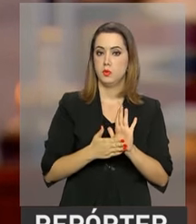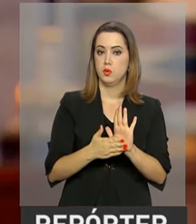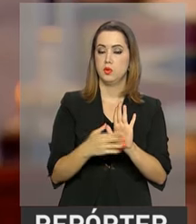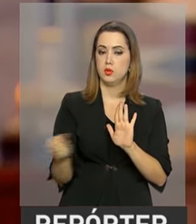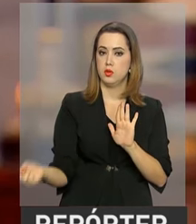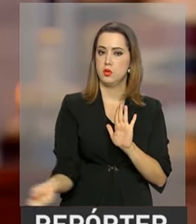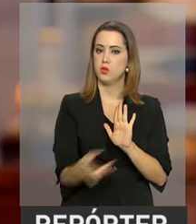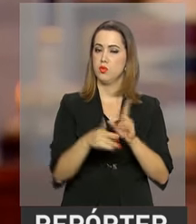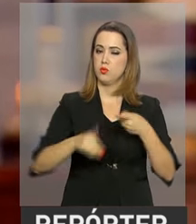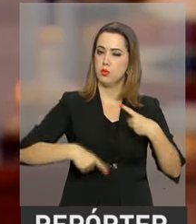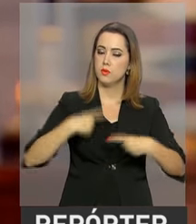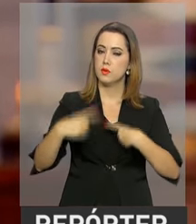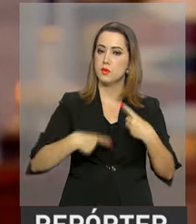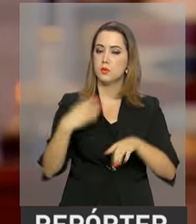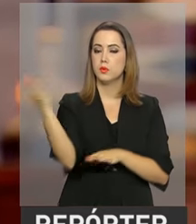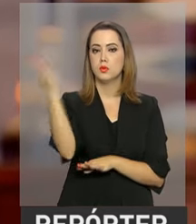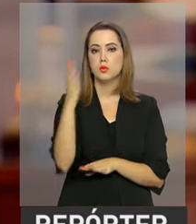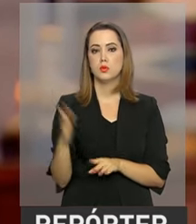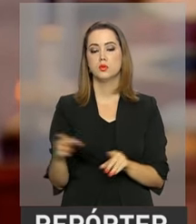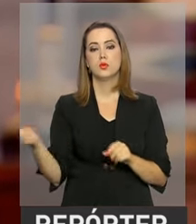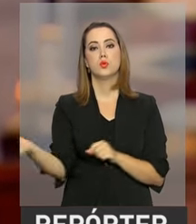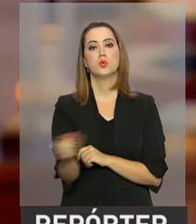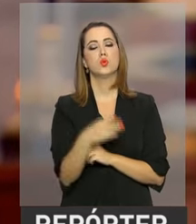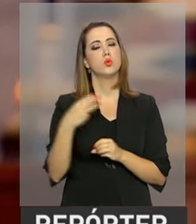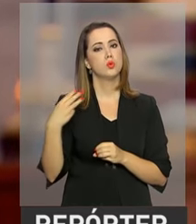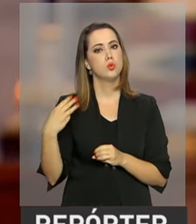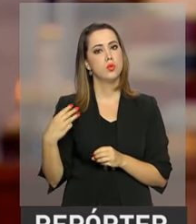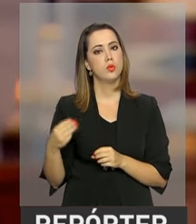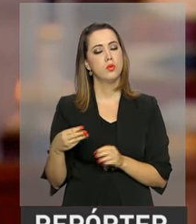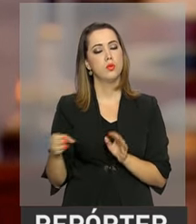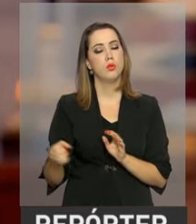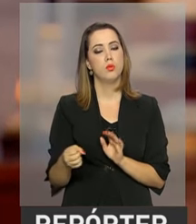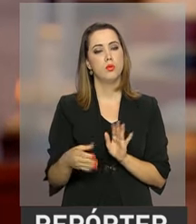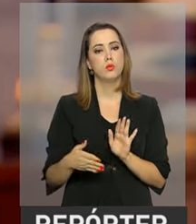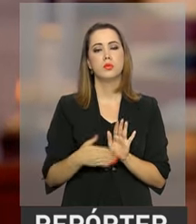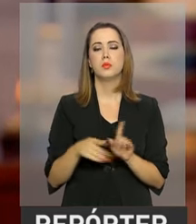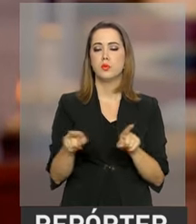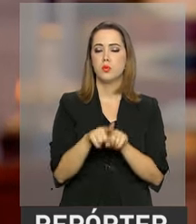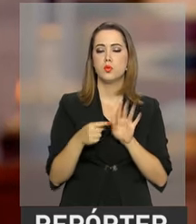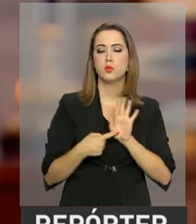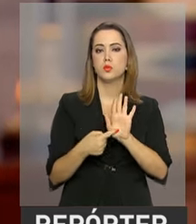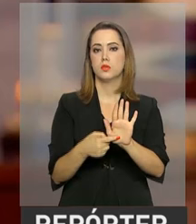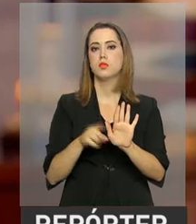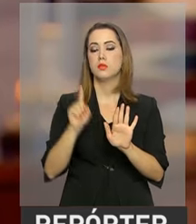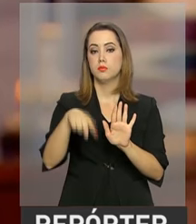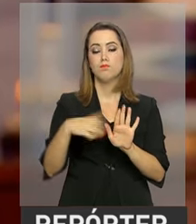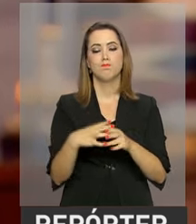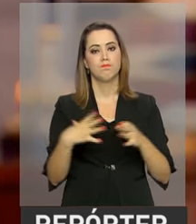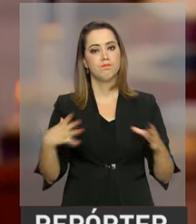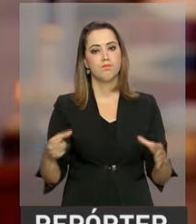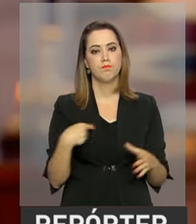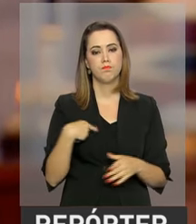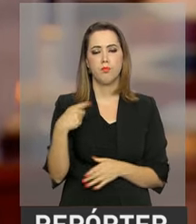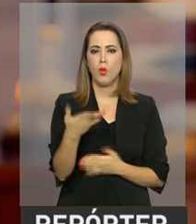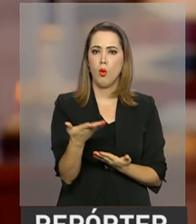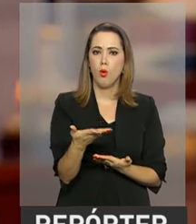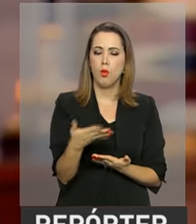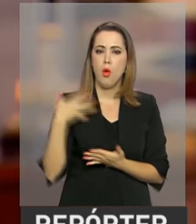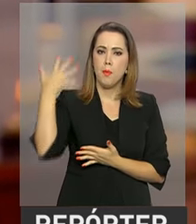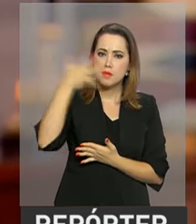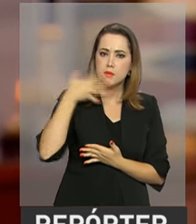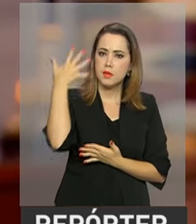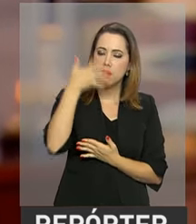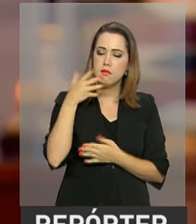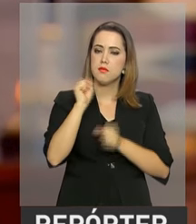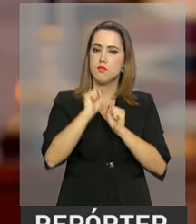políticas brasileiras e os ministros também possam mostrar, são muito grandes. Um seminário dessa dimensão,